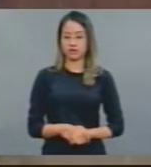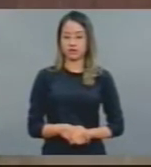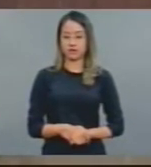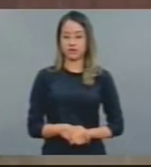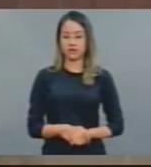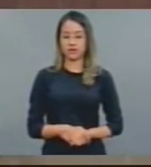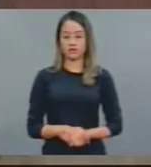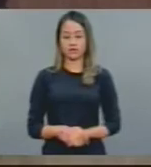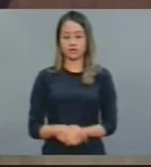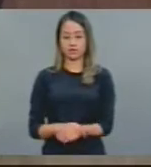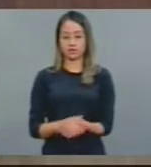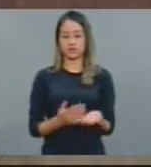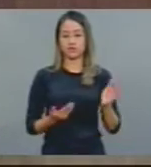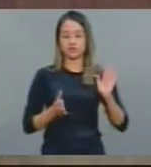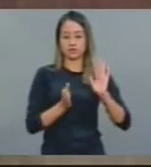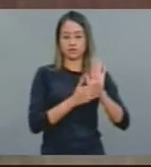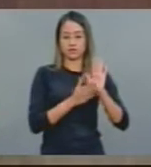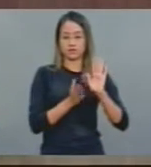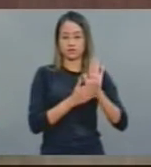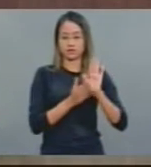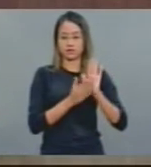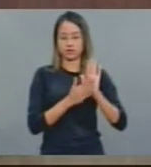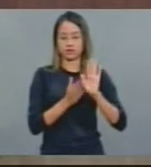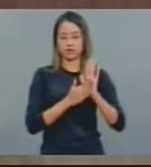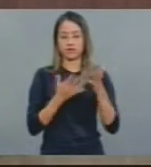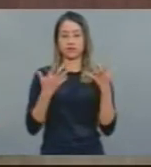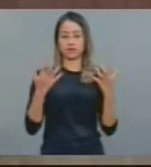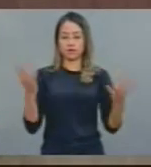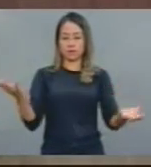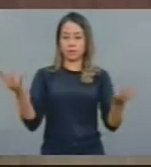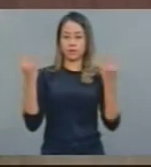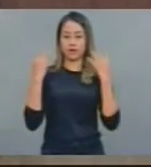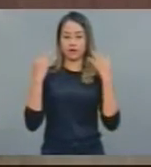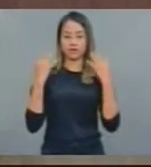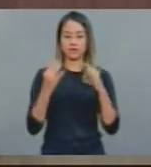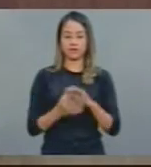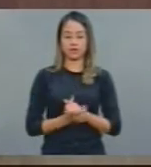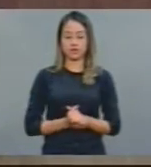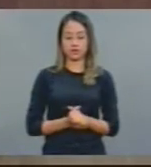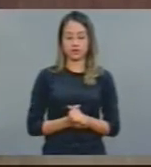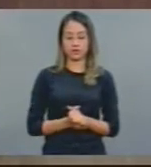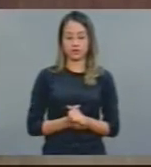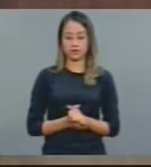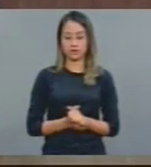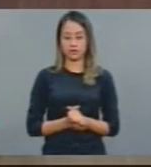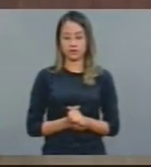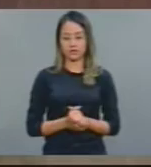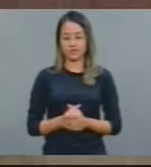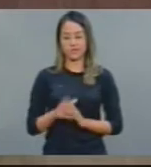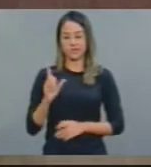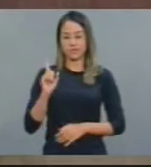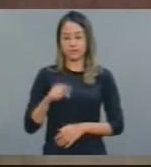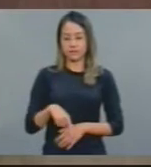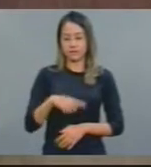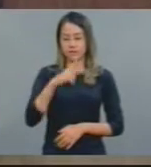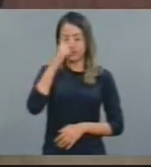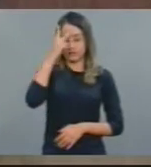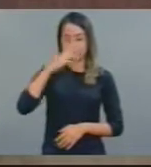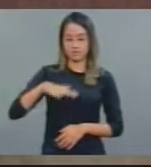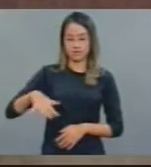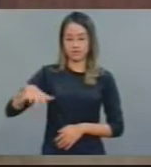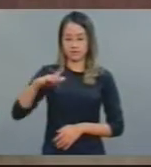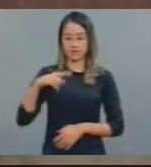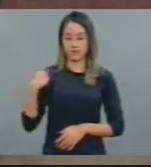propondo, e aqui eu queria, sobretudo, a atenção do líder do governo, por uma questão de humanidade, deputado Evandro Leitão. Nós